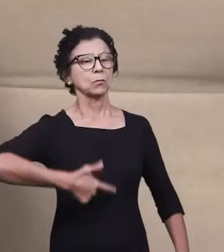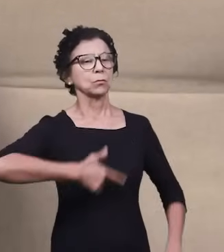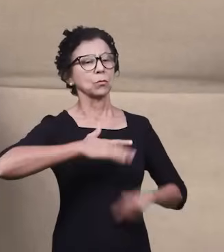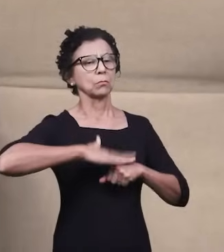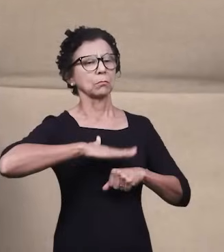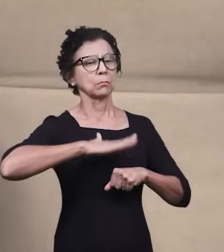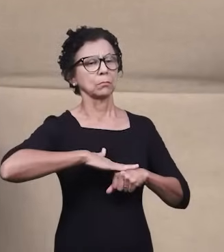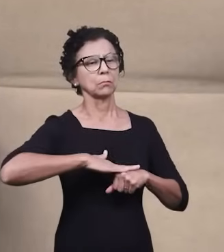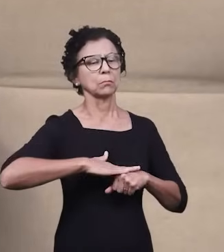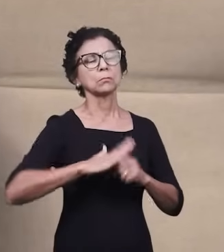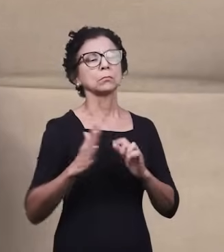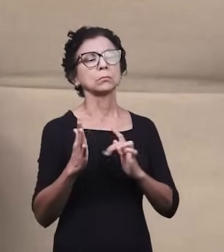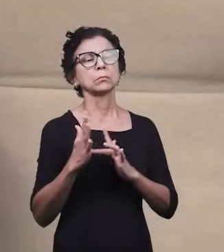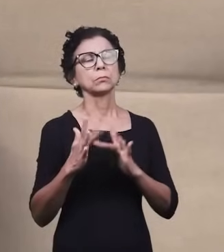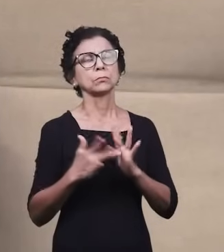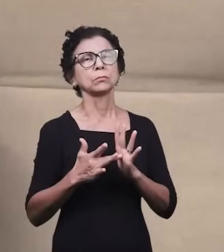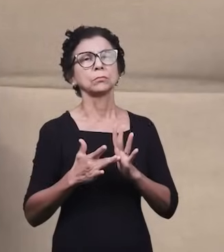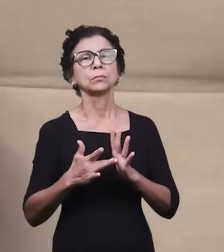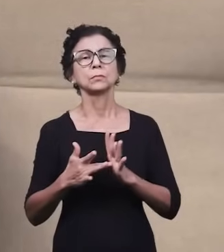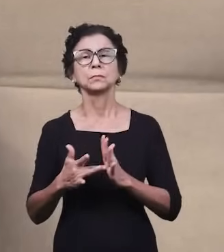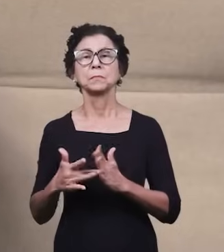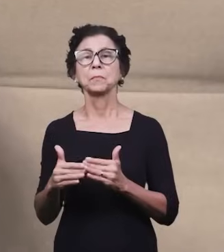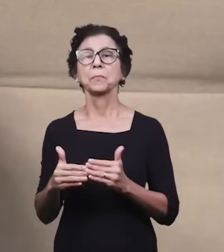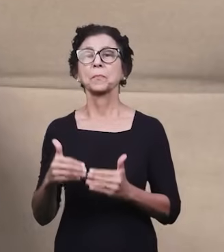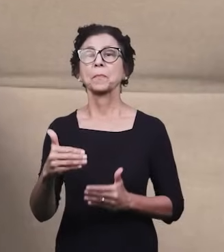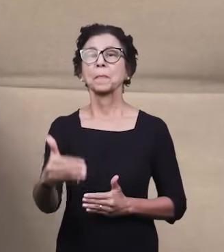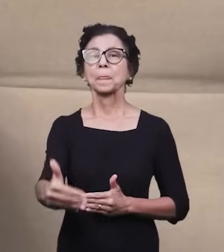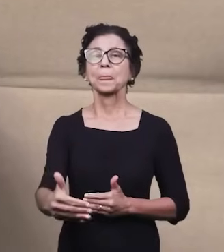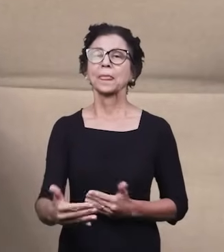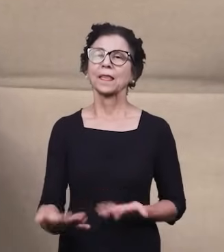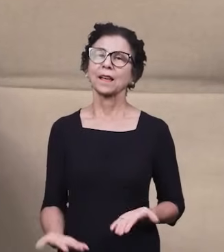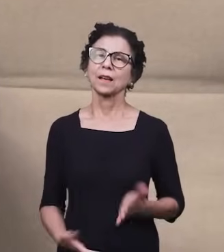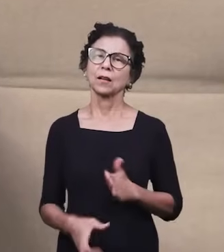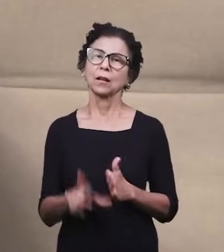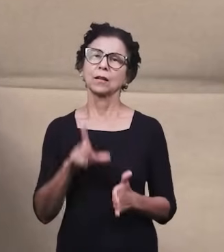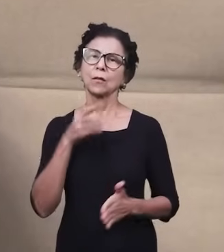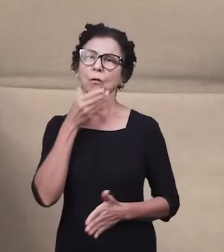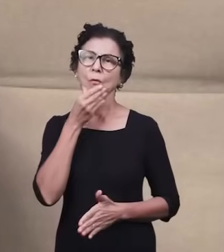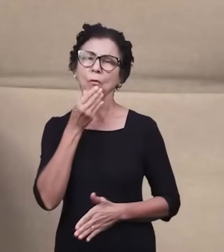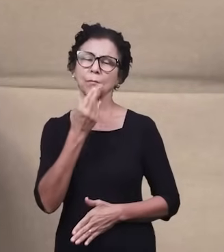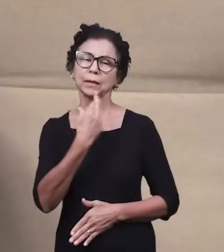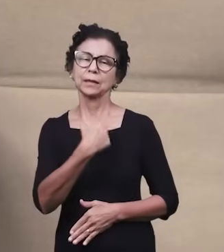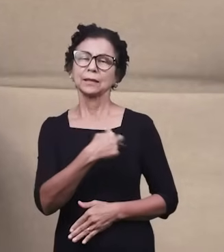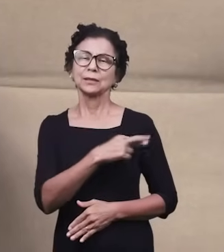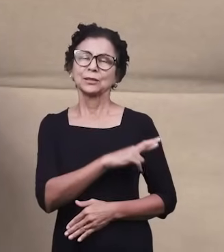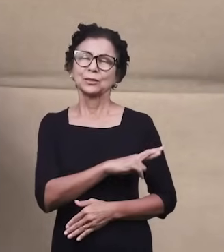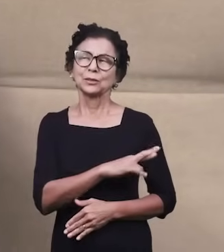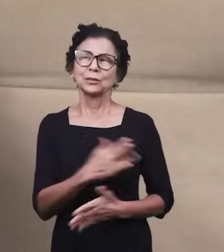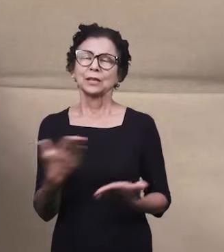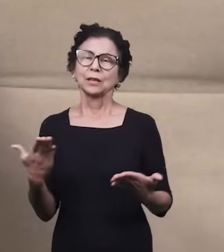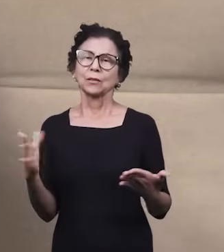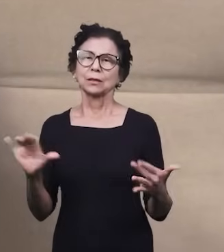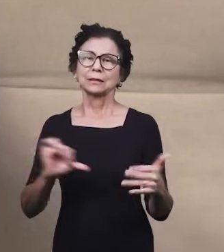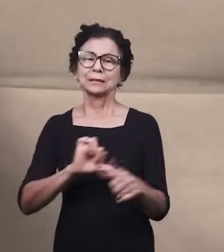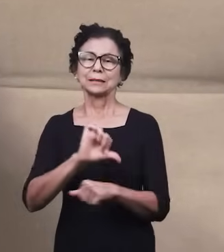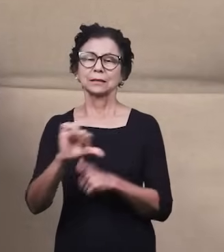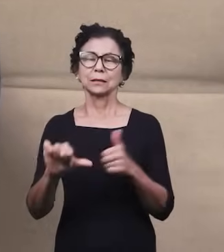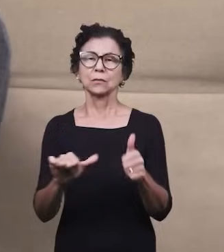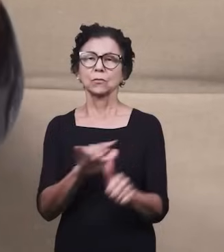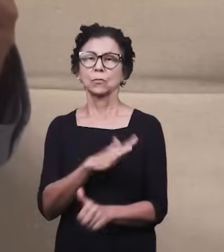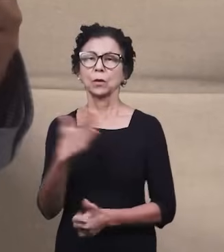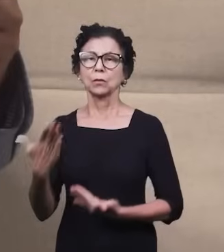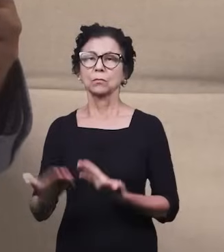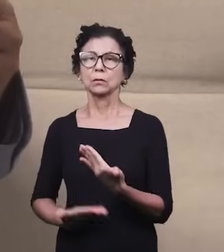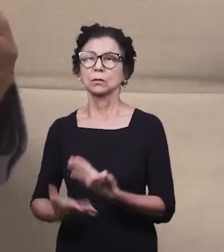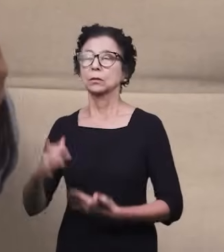dali, o que aconteceu com o religioso Saulo? Se tornou um servo do